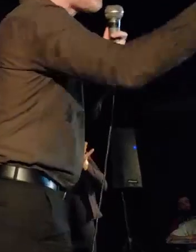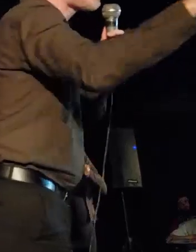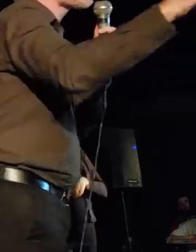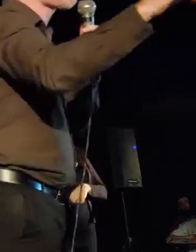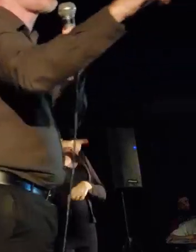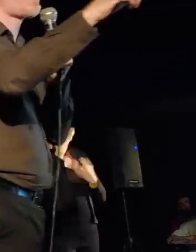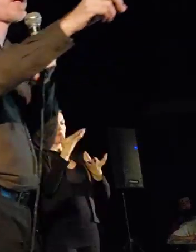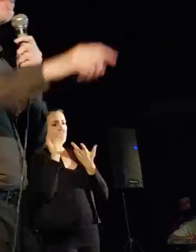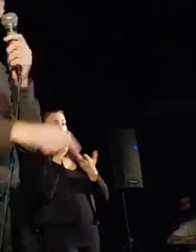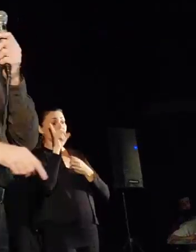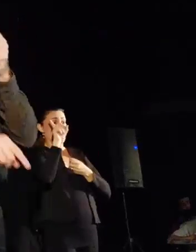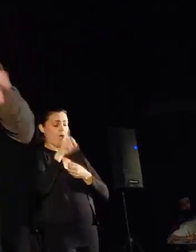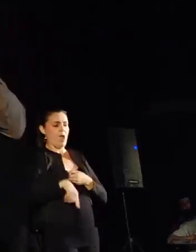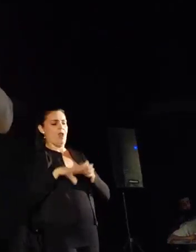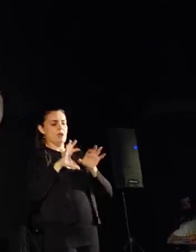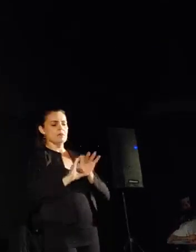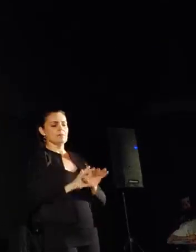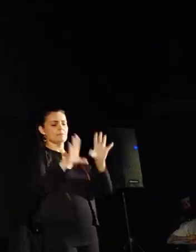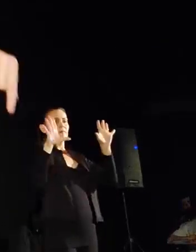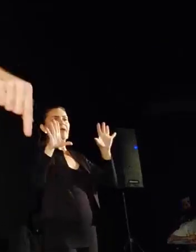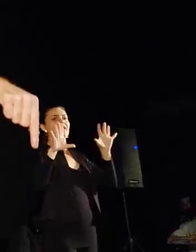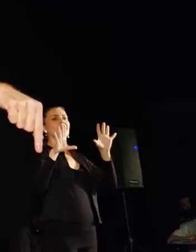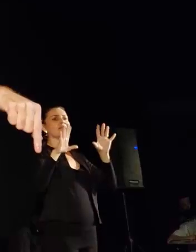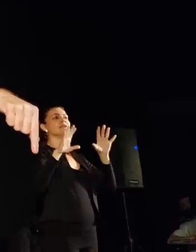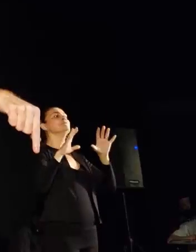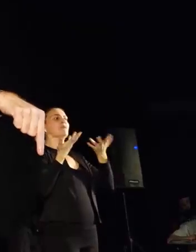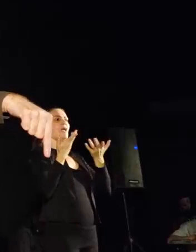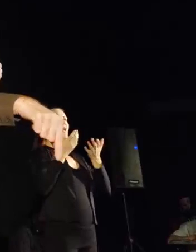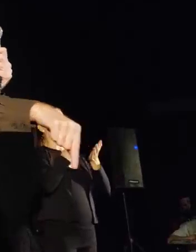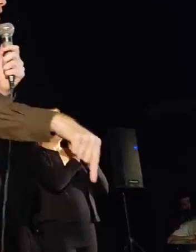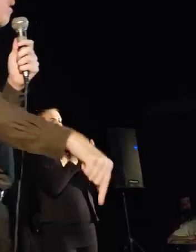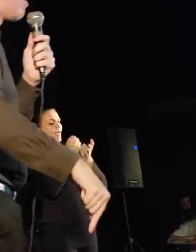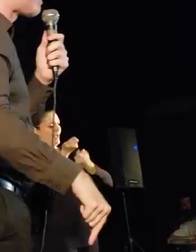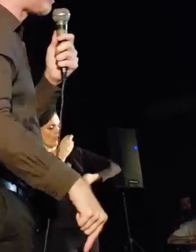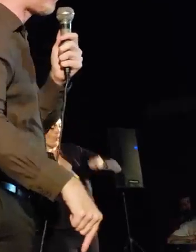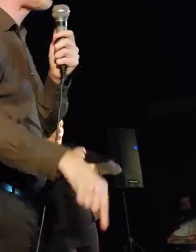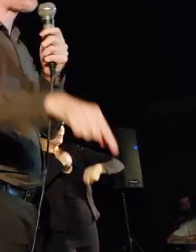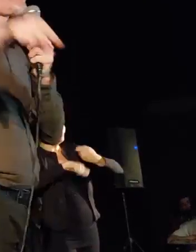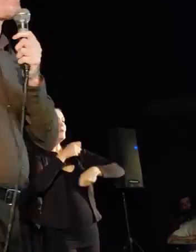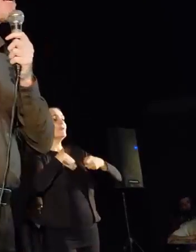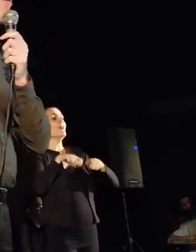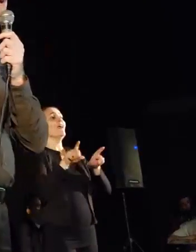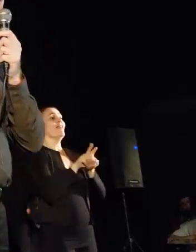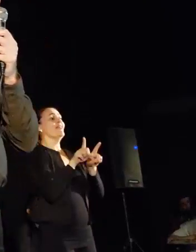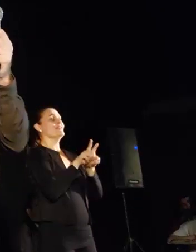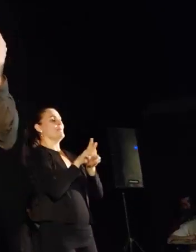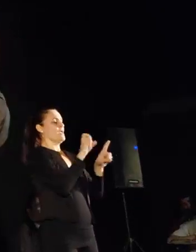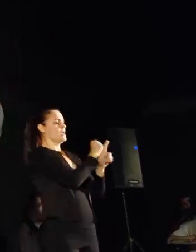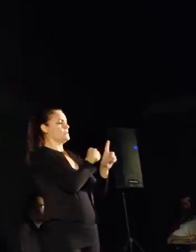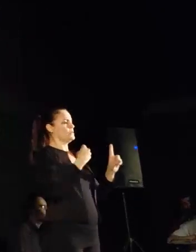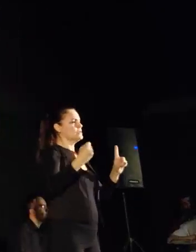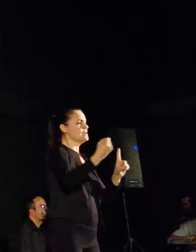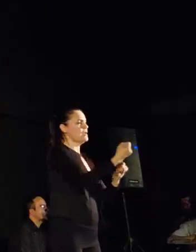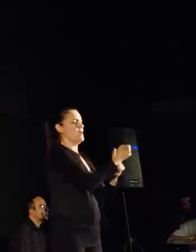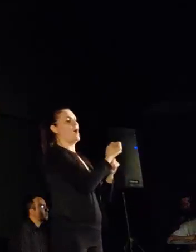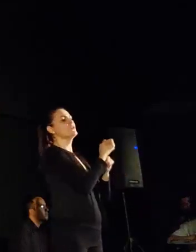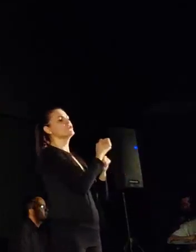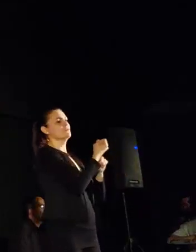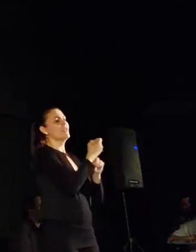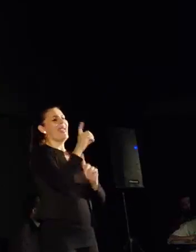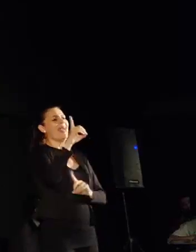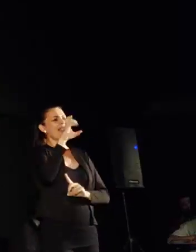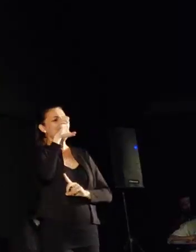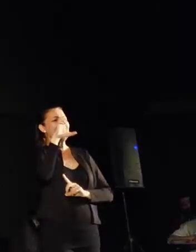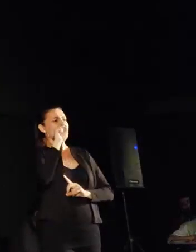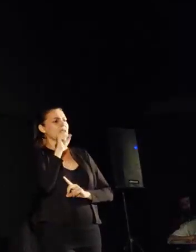a atividade econômica e despolitiza a sociedade. Ou seja, é um Estado que vai correr atrás, sabe, de